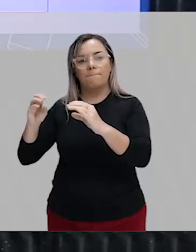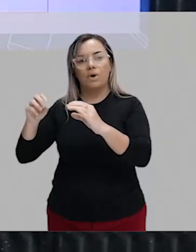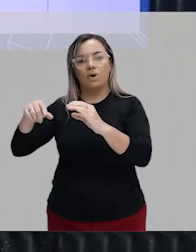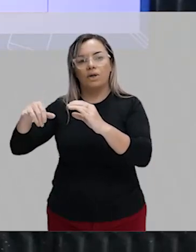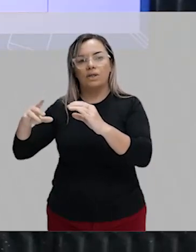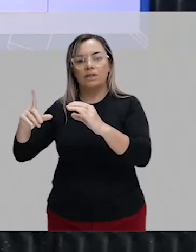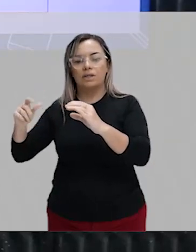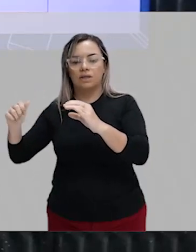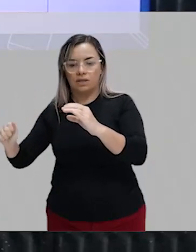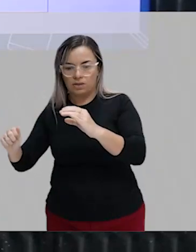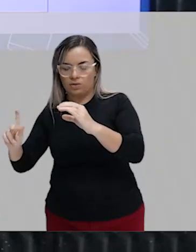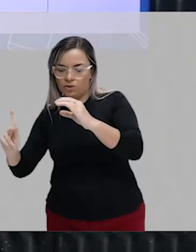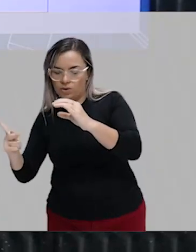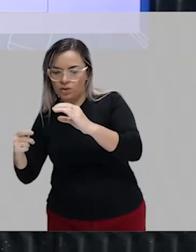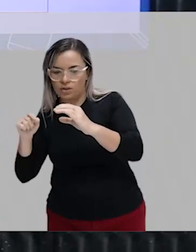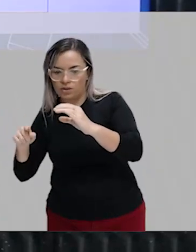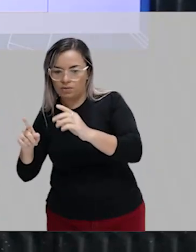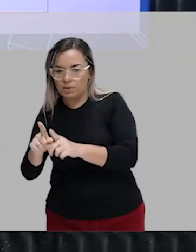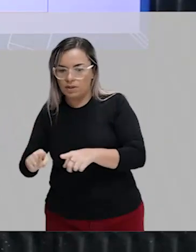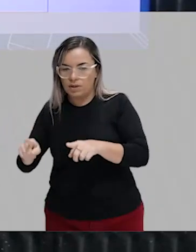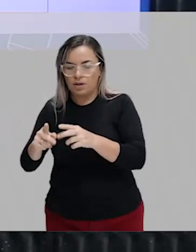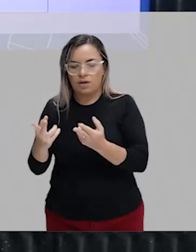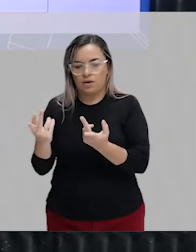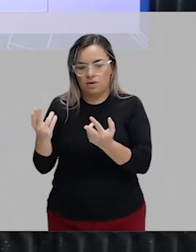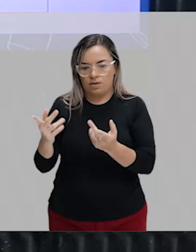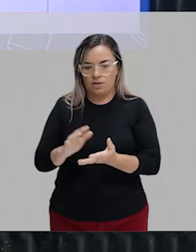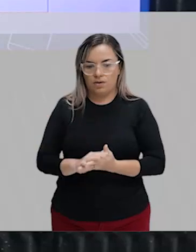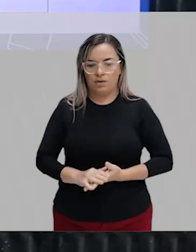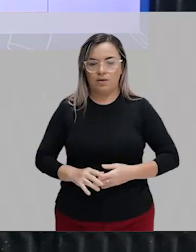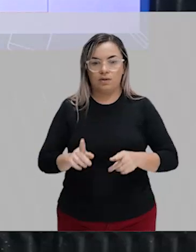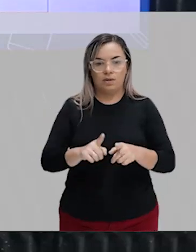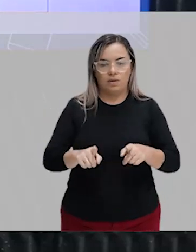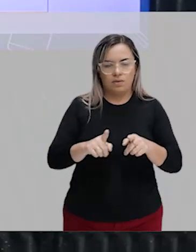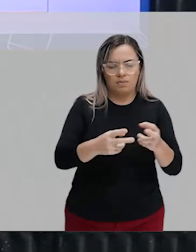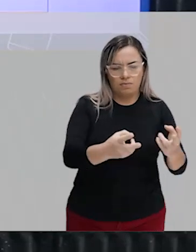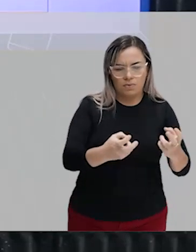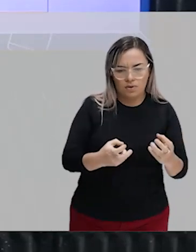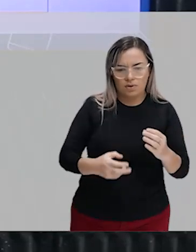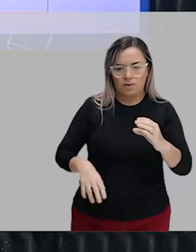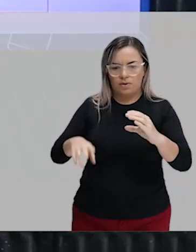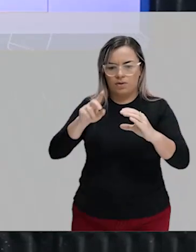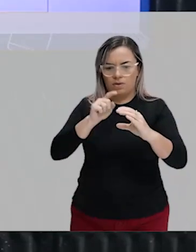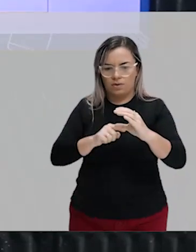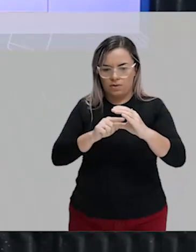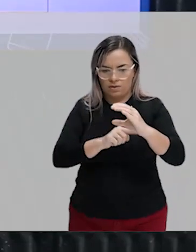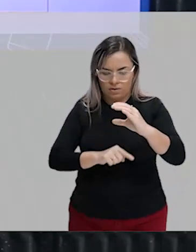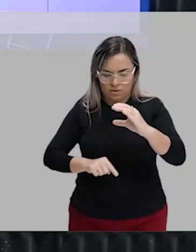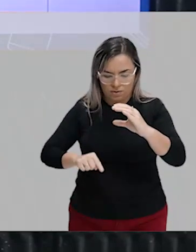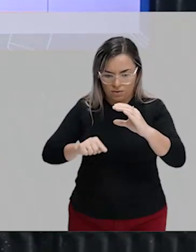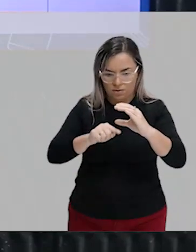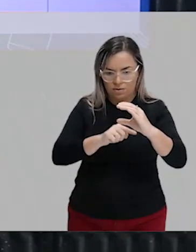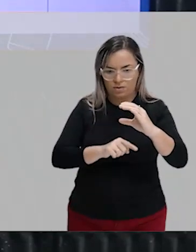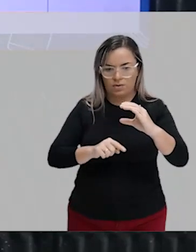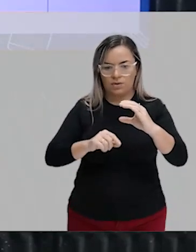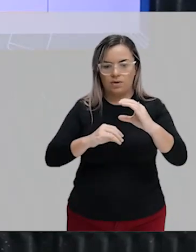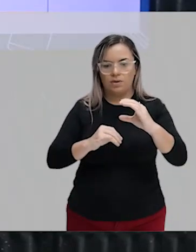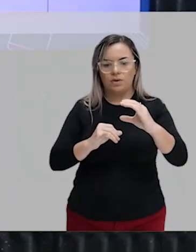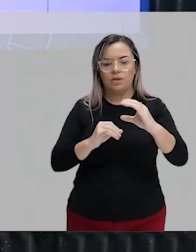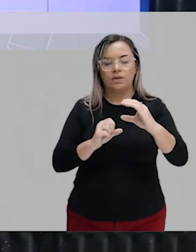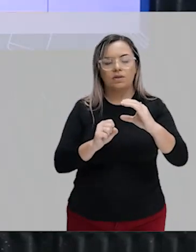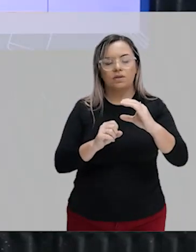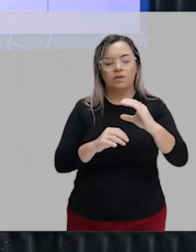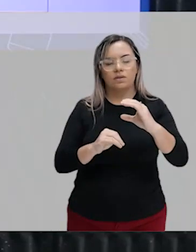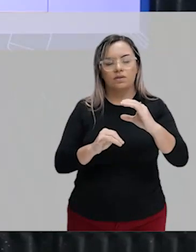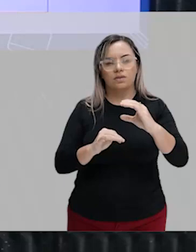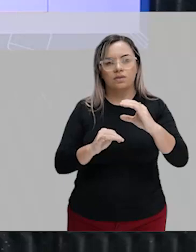para a tirosina. Olha aqui na cisteína. A cisteína do mesmo jeito. Ó, eu tenho um ácido carboxílico, tenho